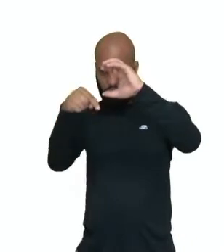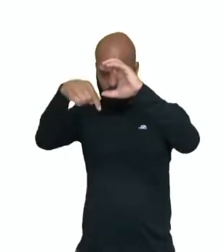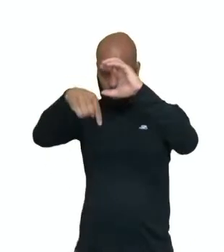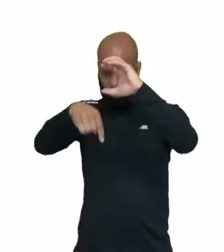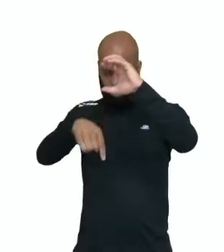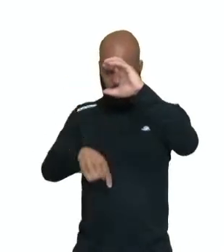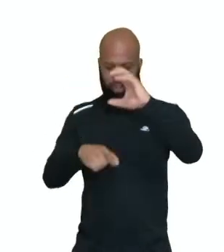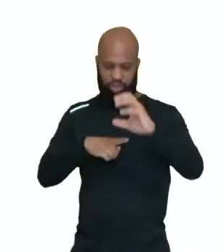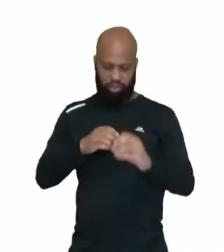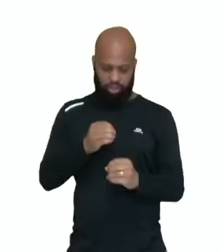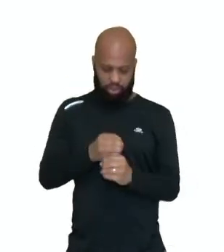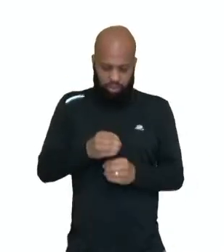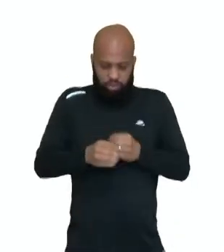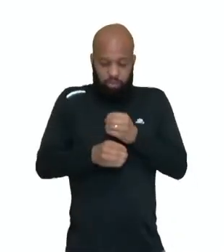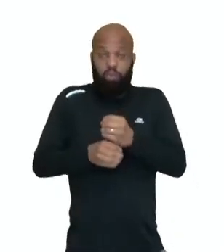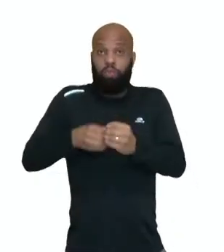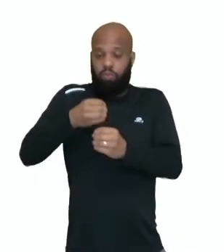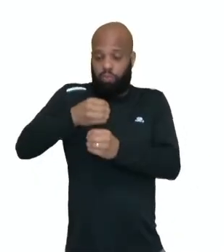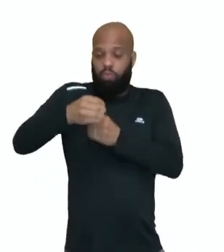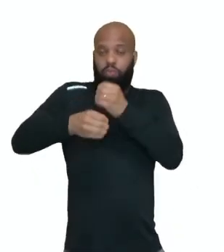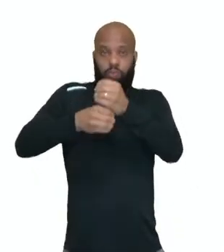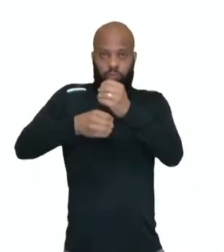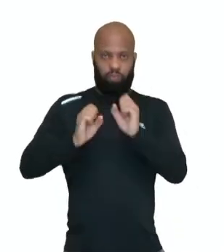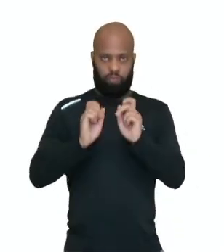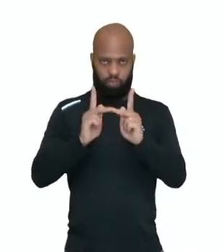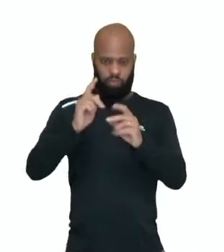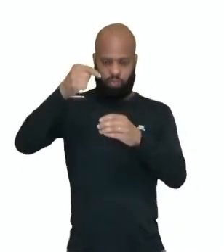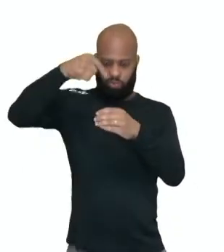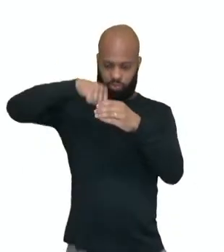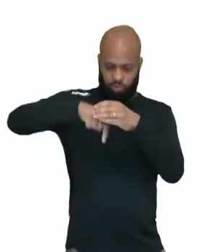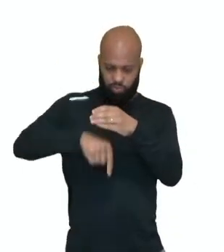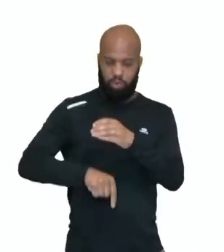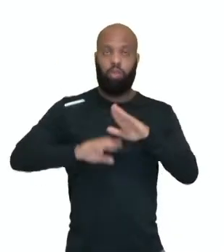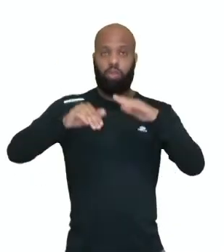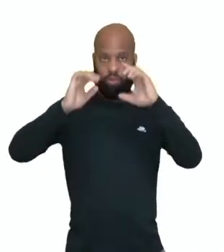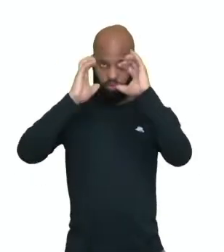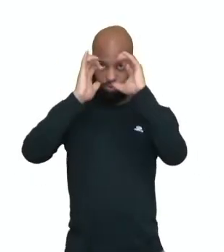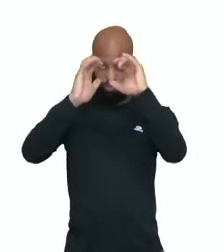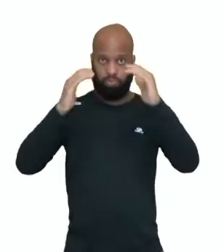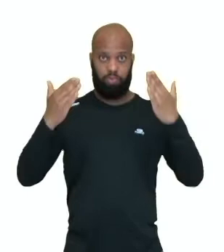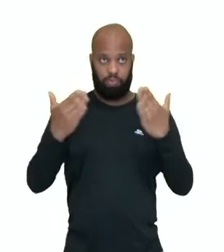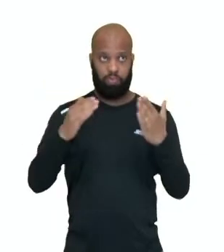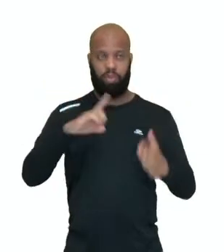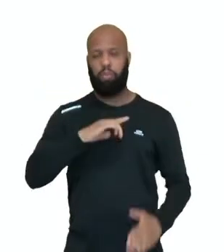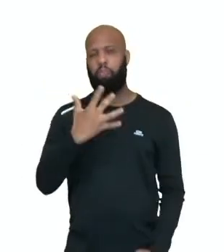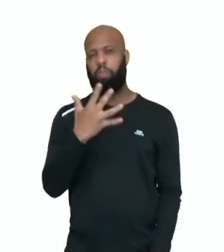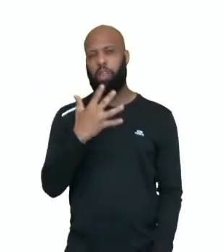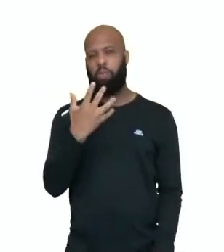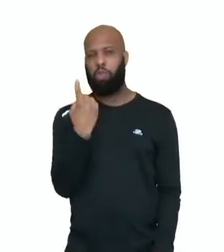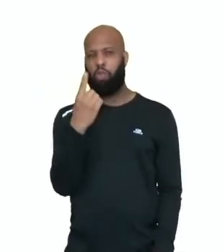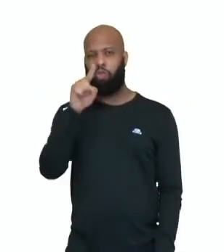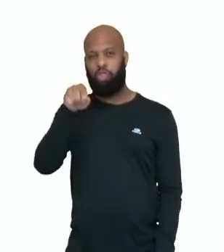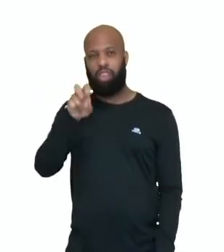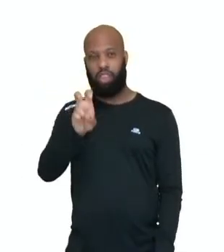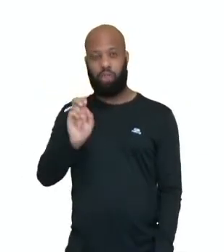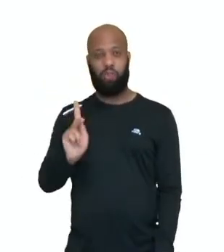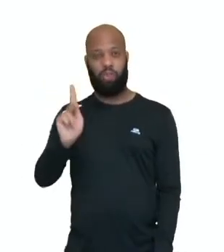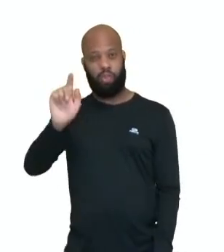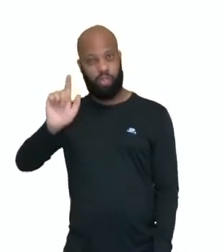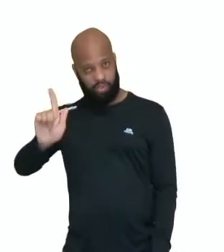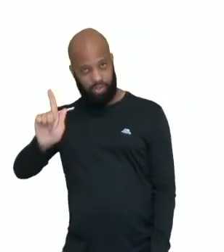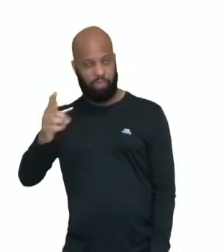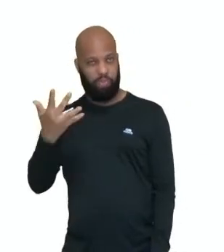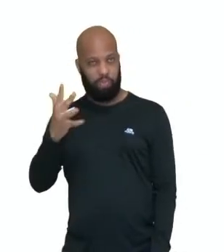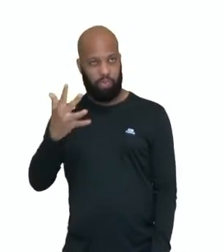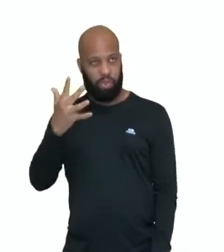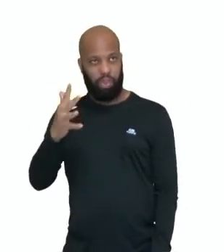toda a coluna vertebral, ok? O cérebro, especificamente, ele tem em torno de 1,5 kg, né, 1.450